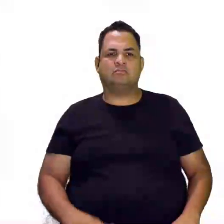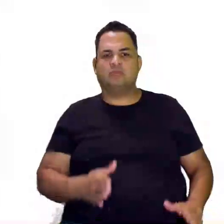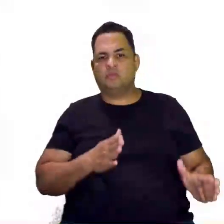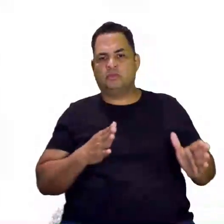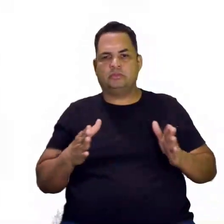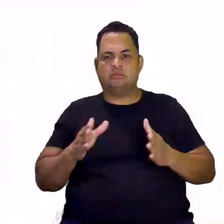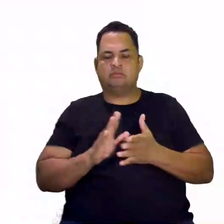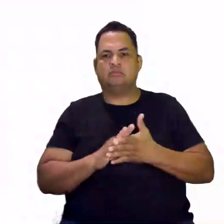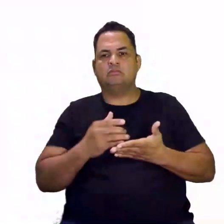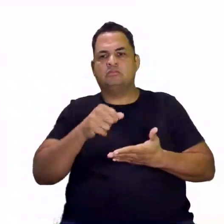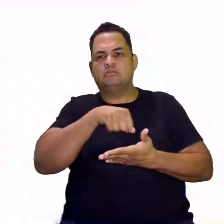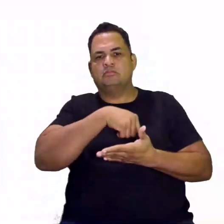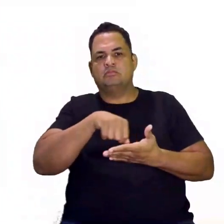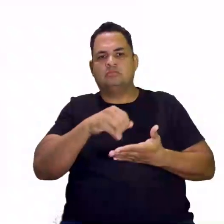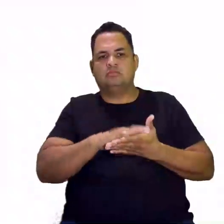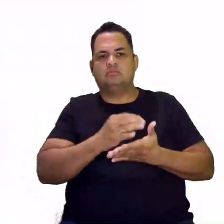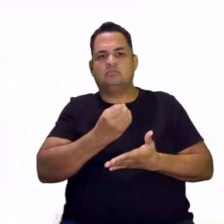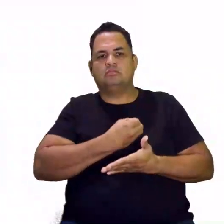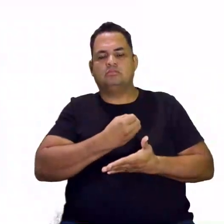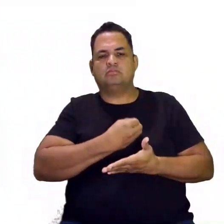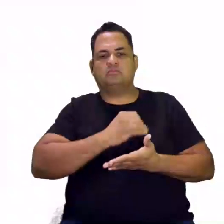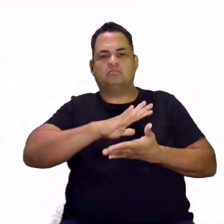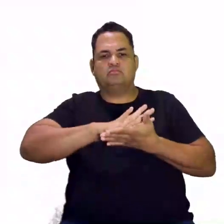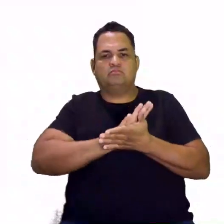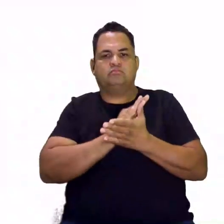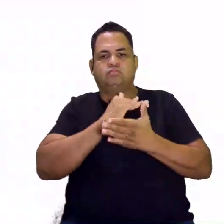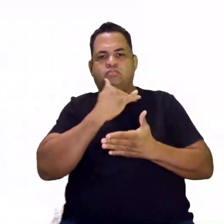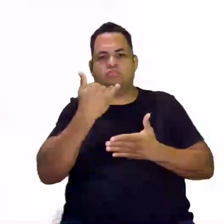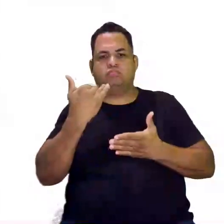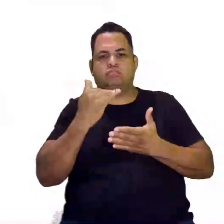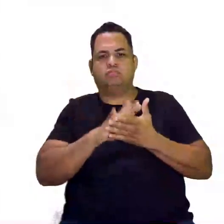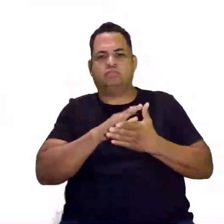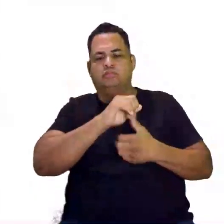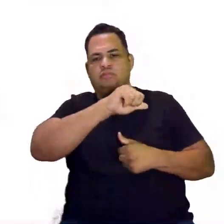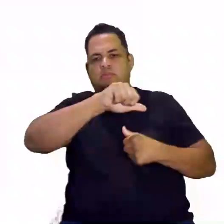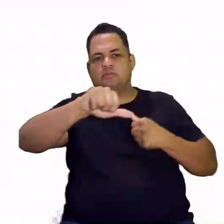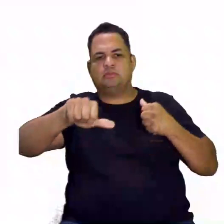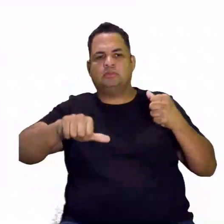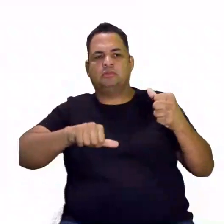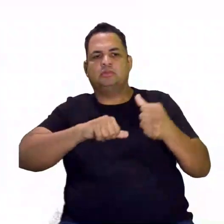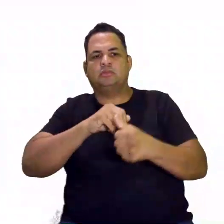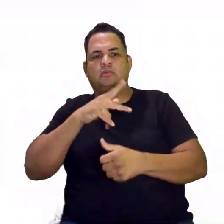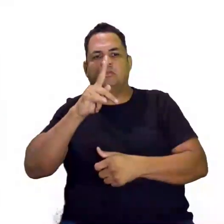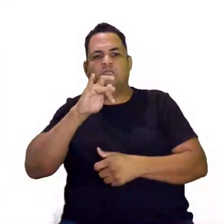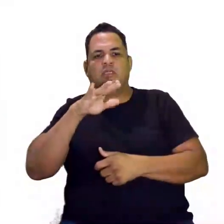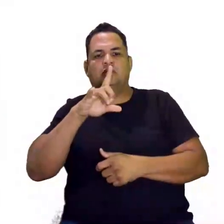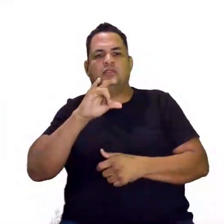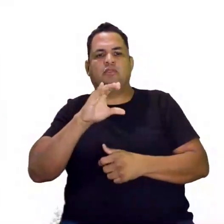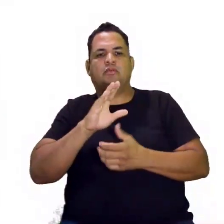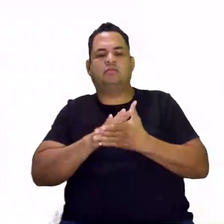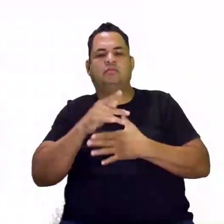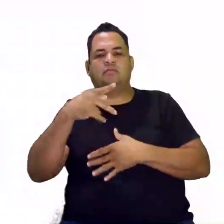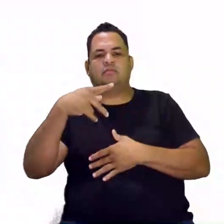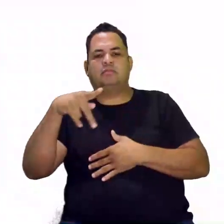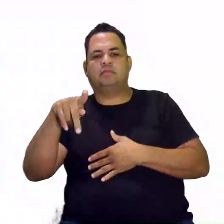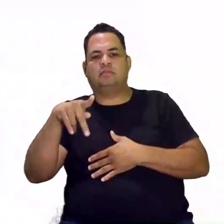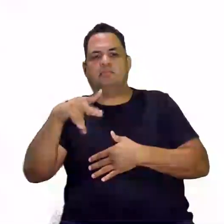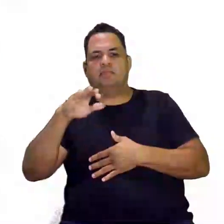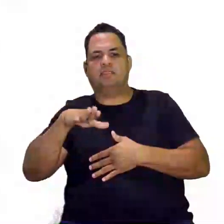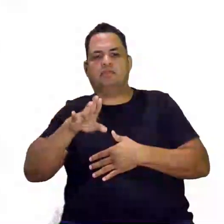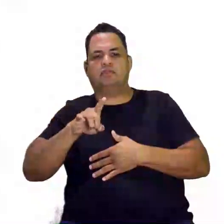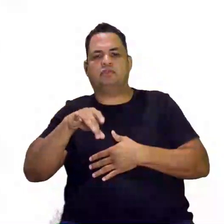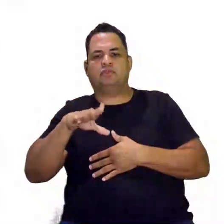épocas em que se registrou o maior número de extinções foram a transição do Paleozoico, tá,